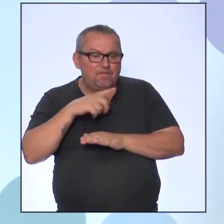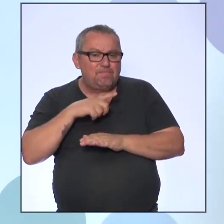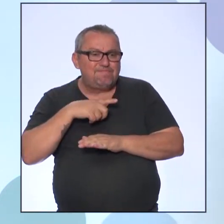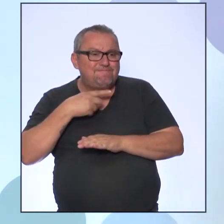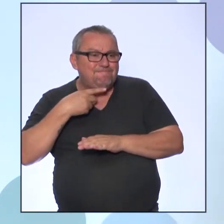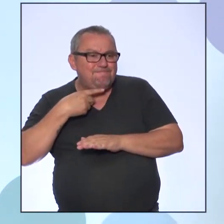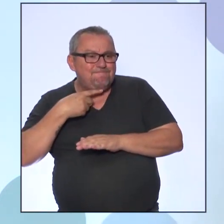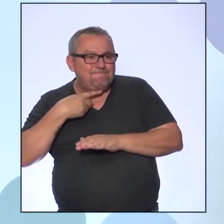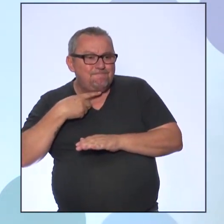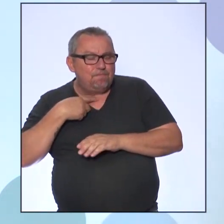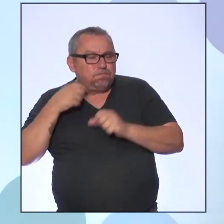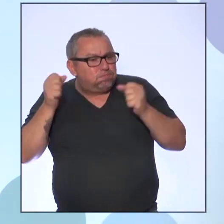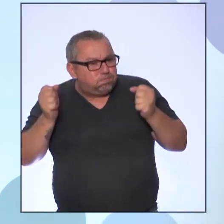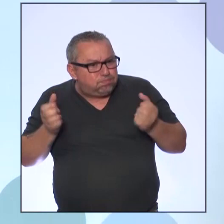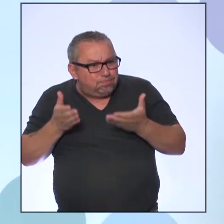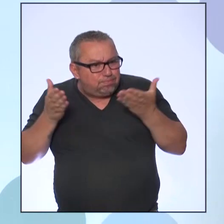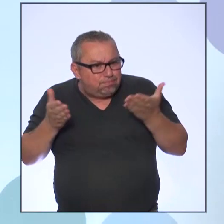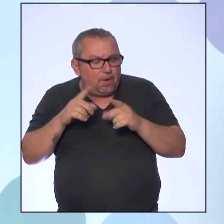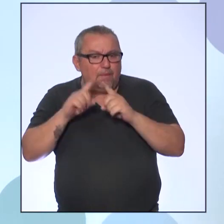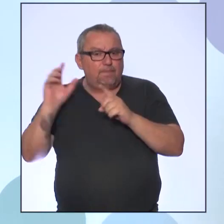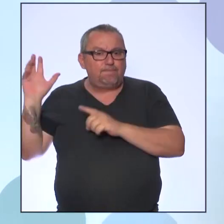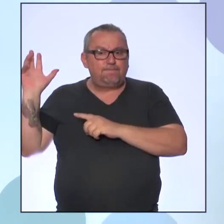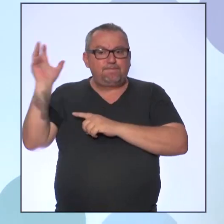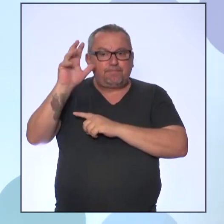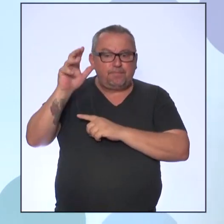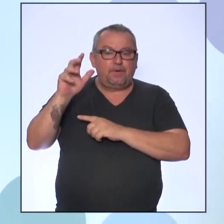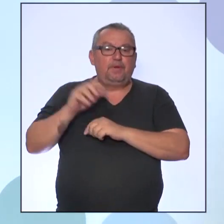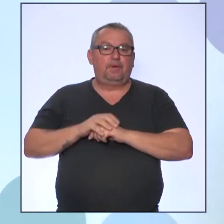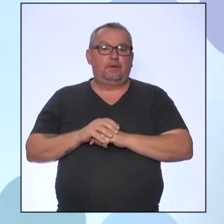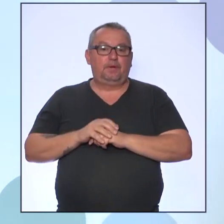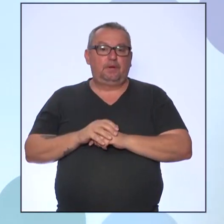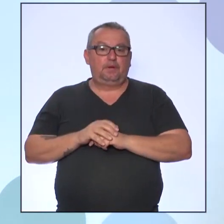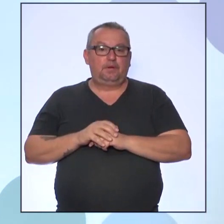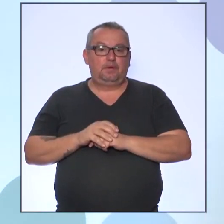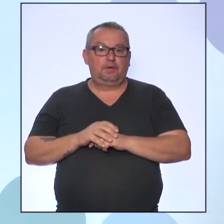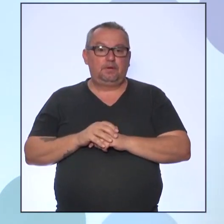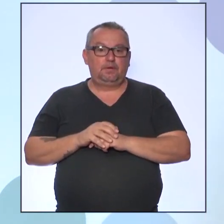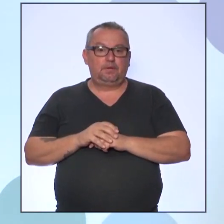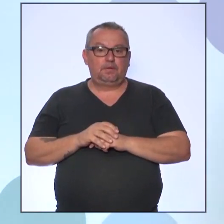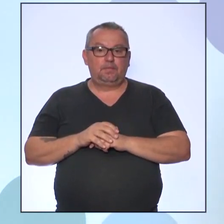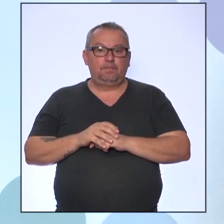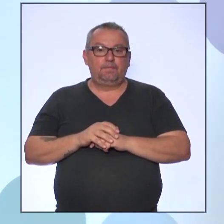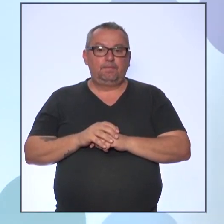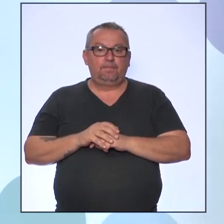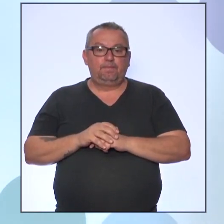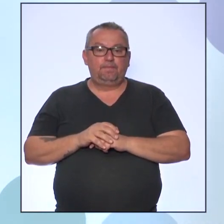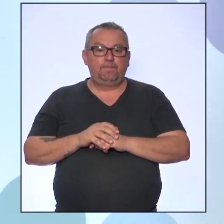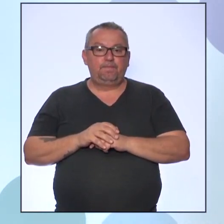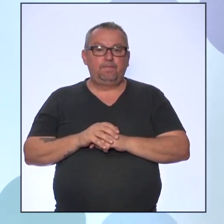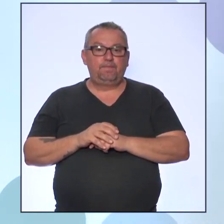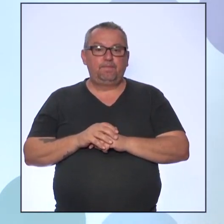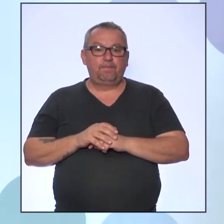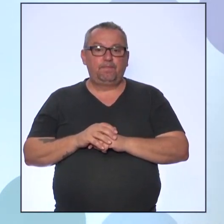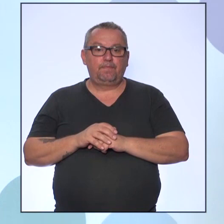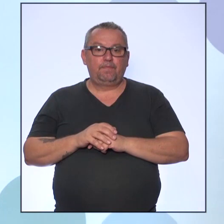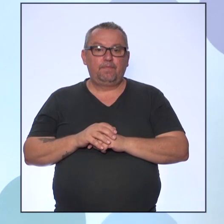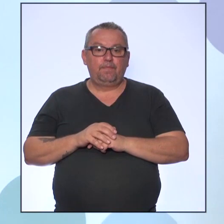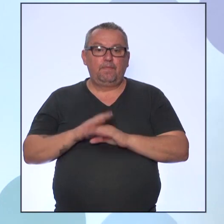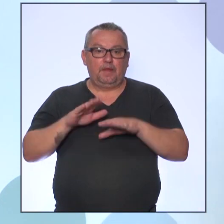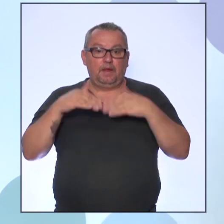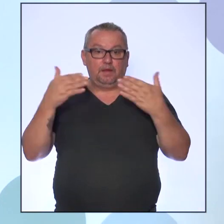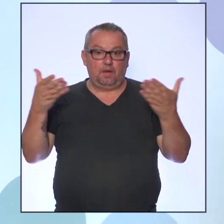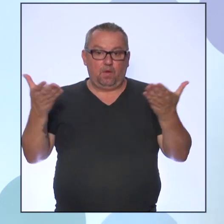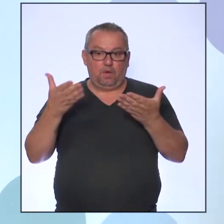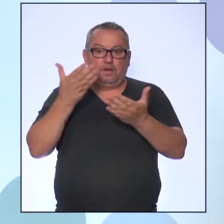né, sobre a técnica do handball e do atletismo, tá bom? Próximo slide, por favor. Então,